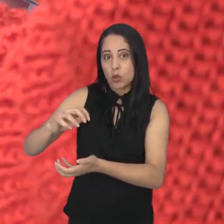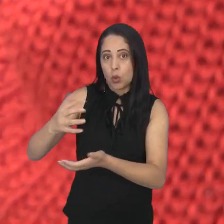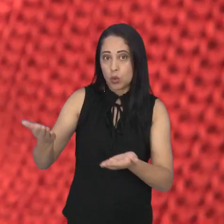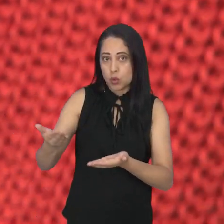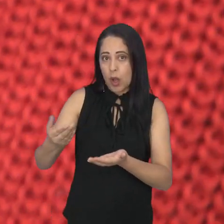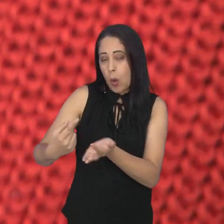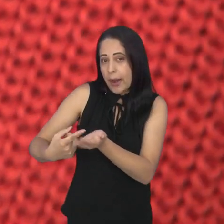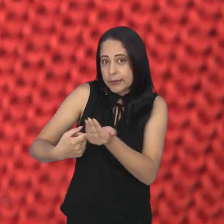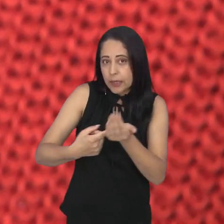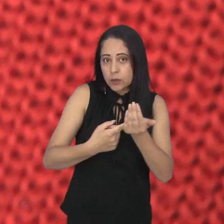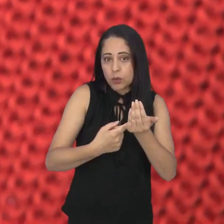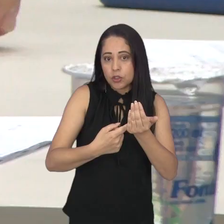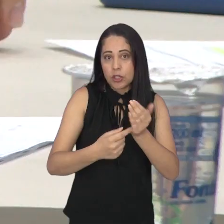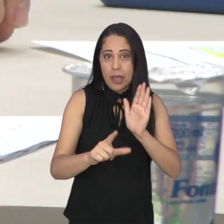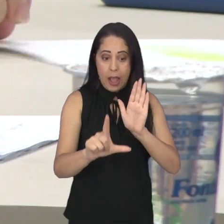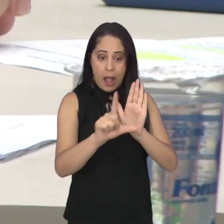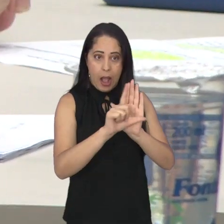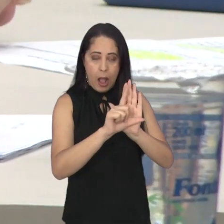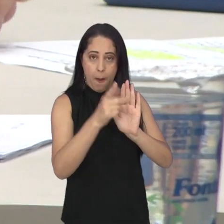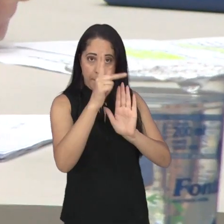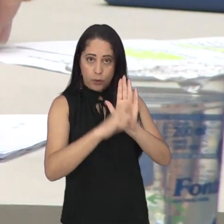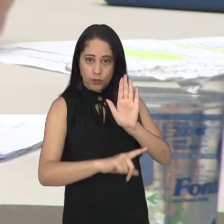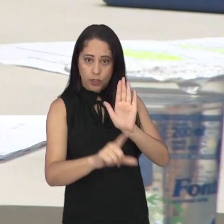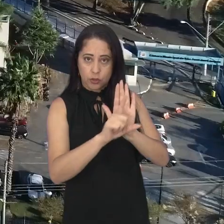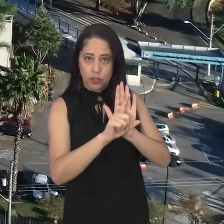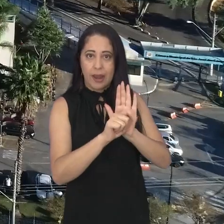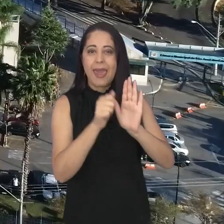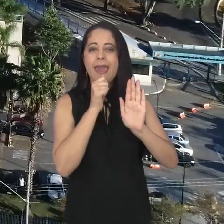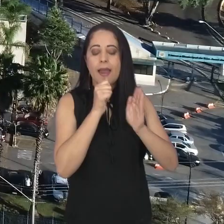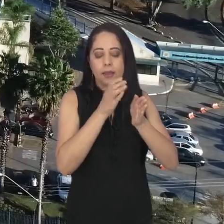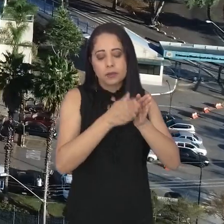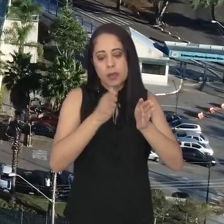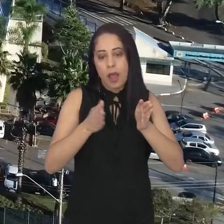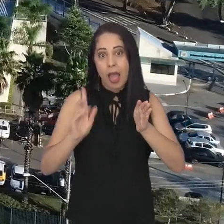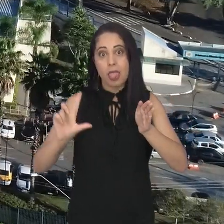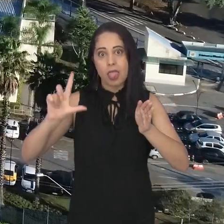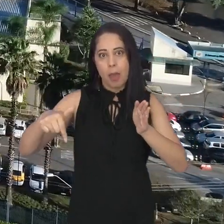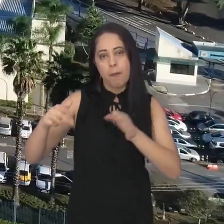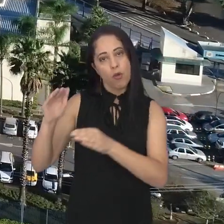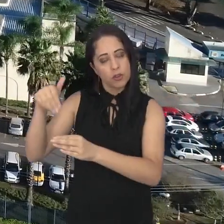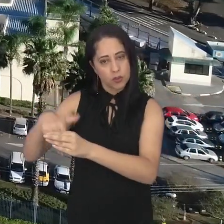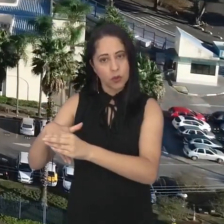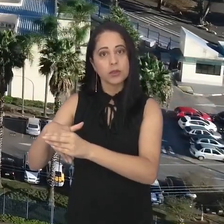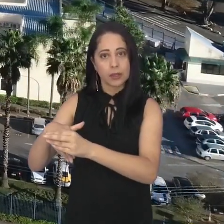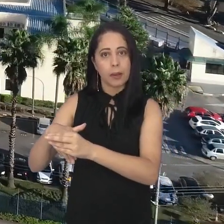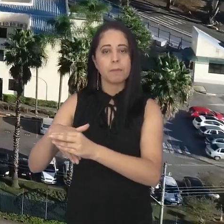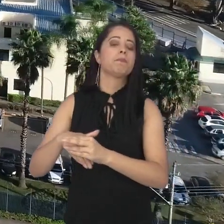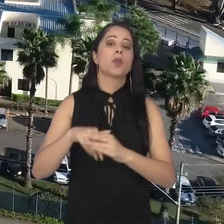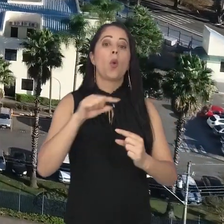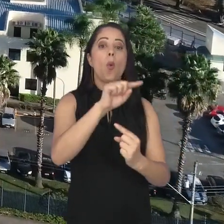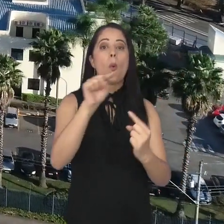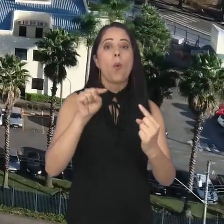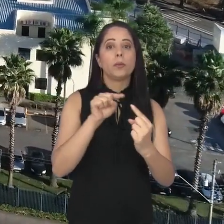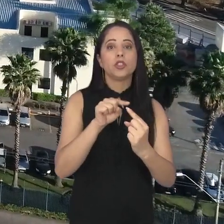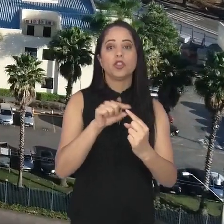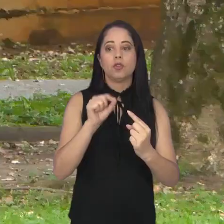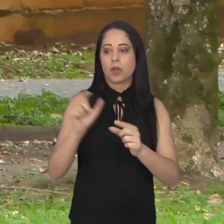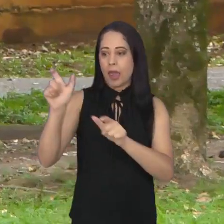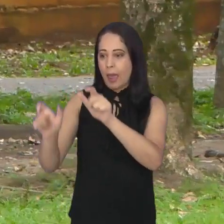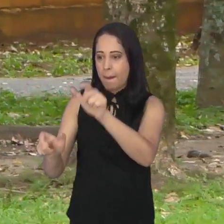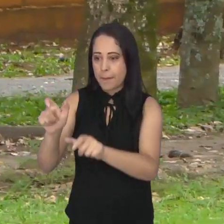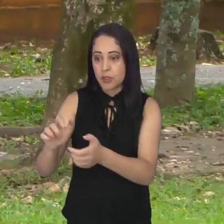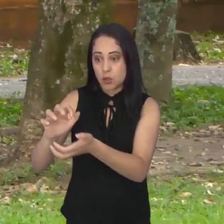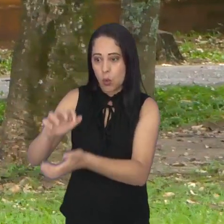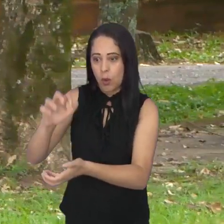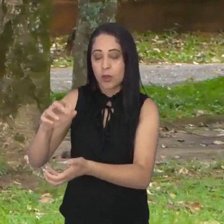encontrar no mundo da internet, uma nova lei em tramitação na Câmara de São José dos Campos pretende implantar o Programa Municipal